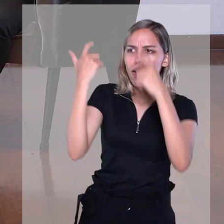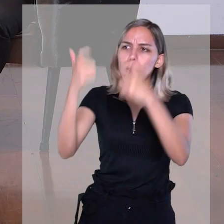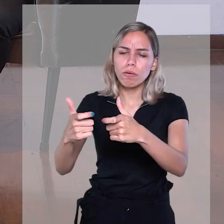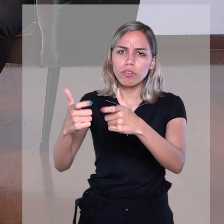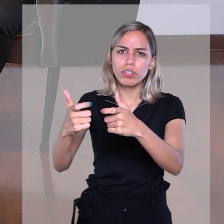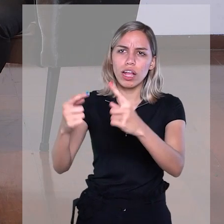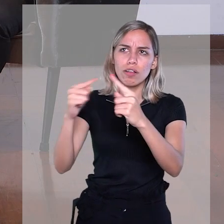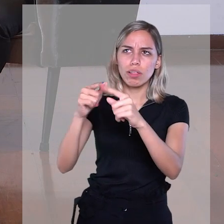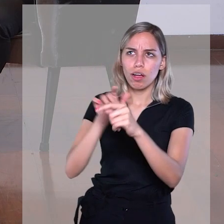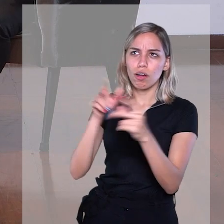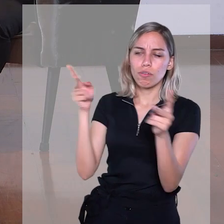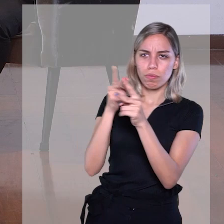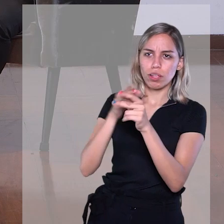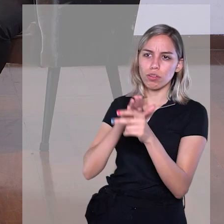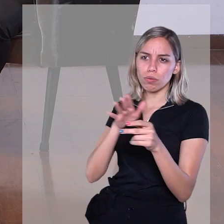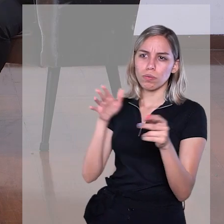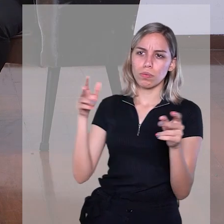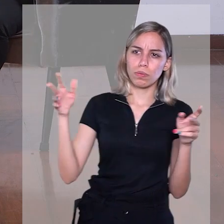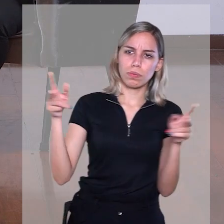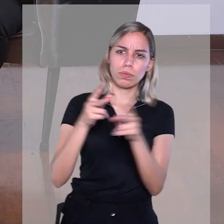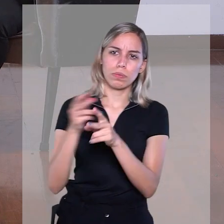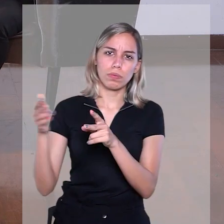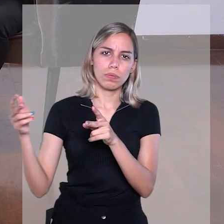no fundo infinito das nuvens.